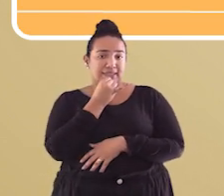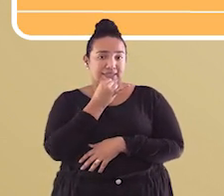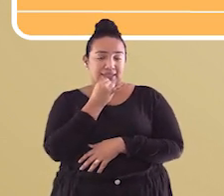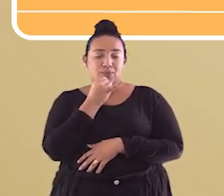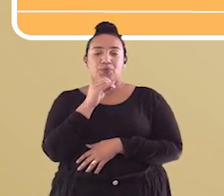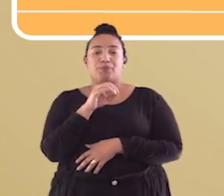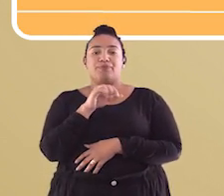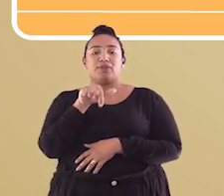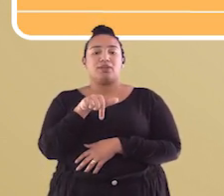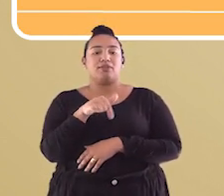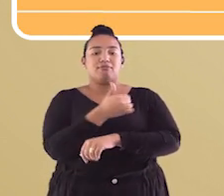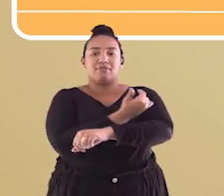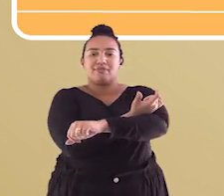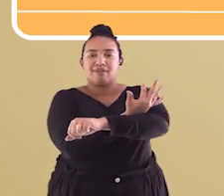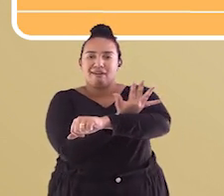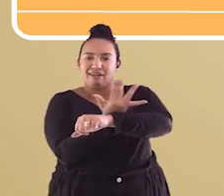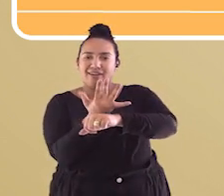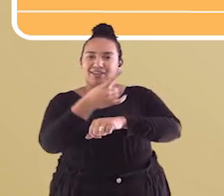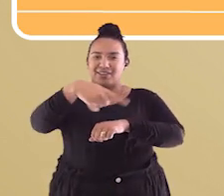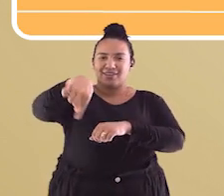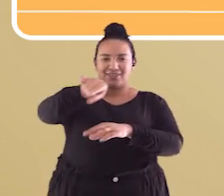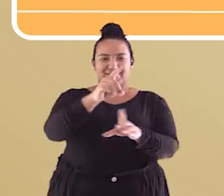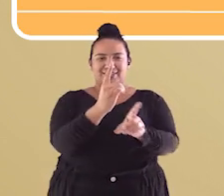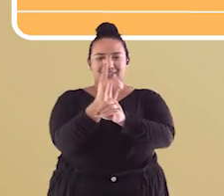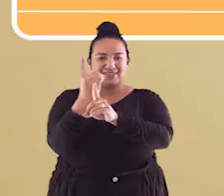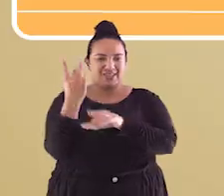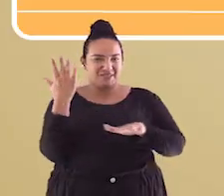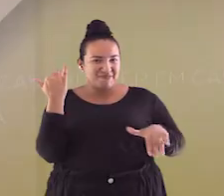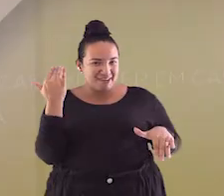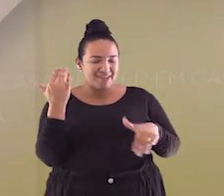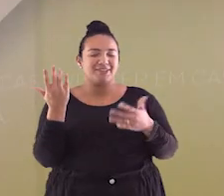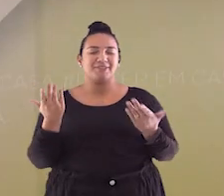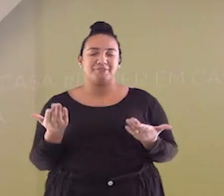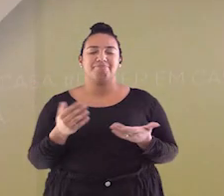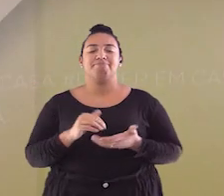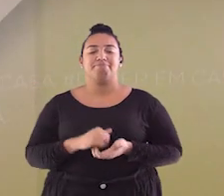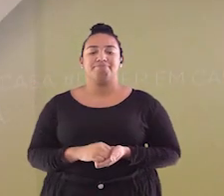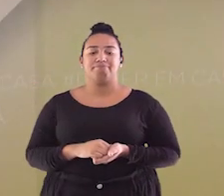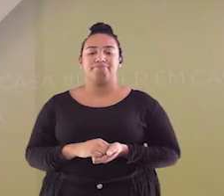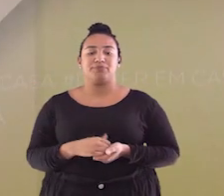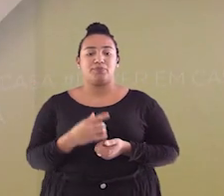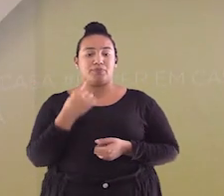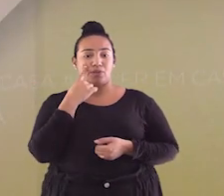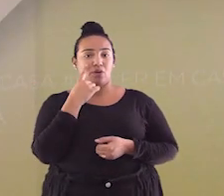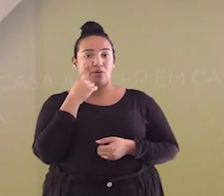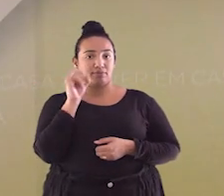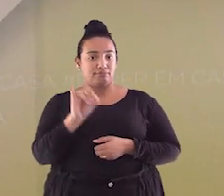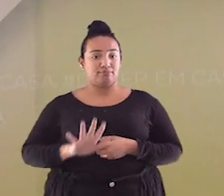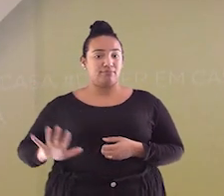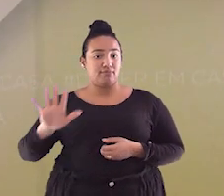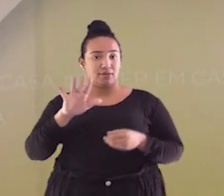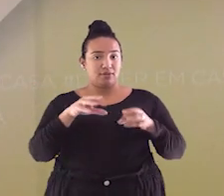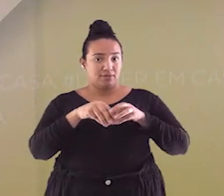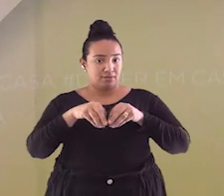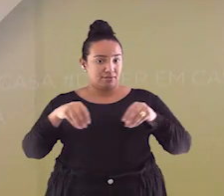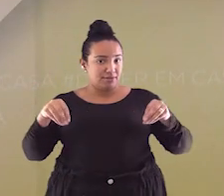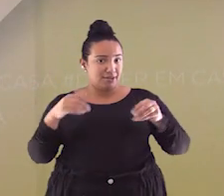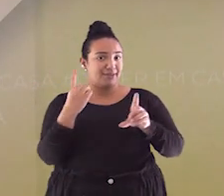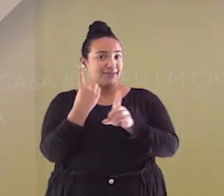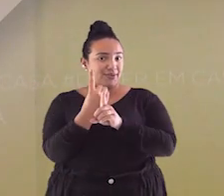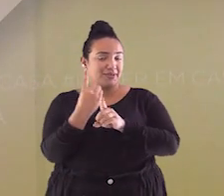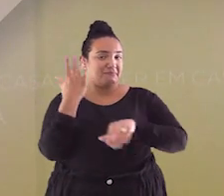dos coqueiros e a vegetação que nós encontramos nas praias. Esse aqui, ó, é o solo arenoso, comum